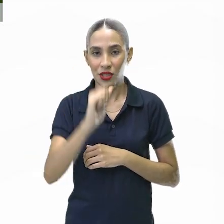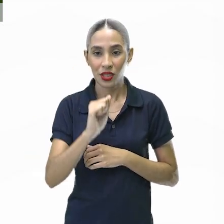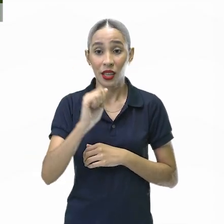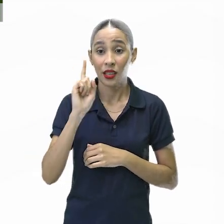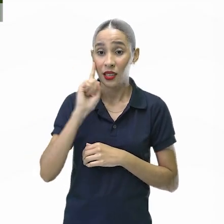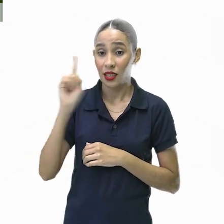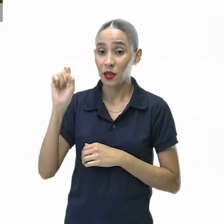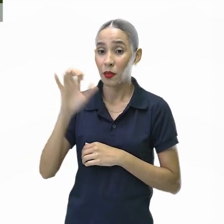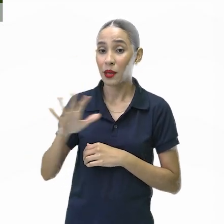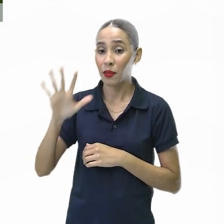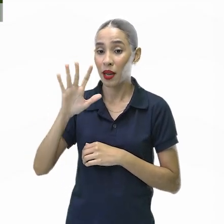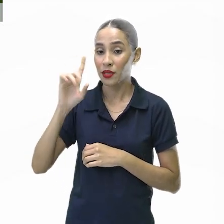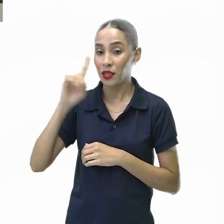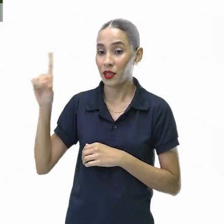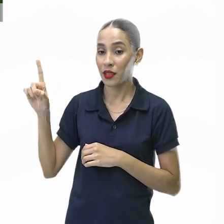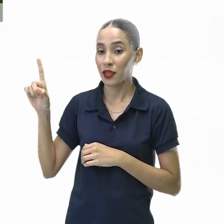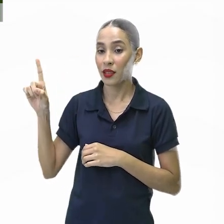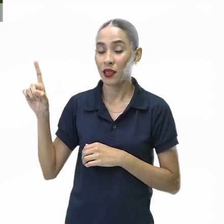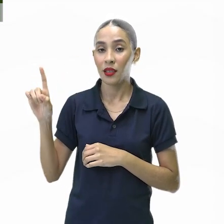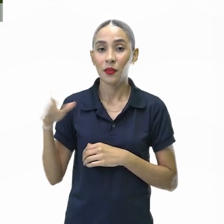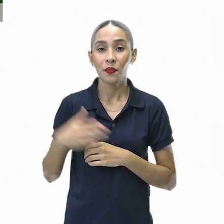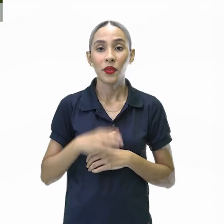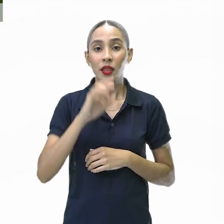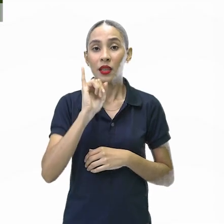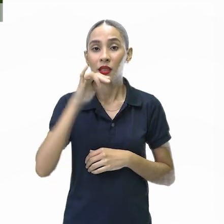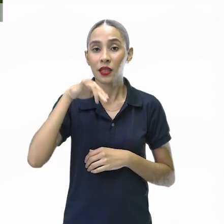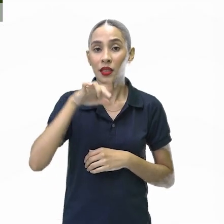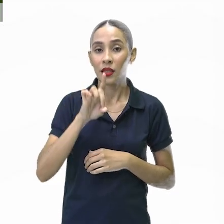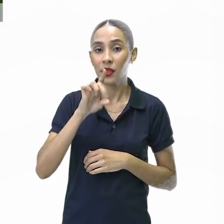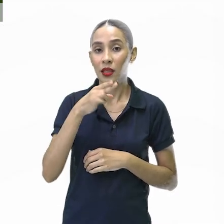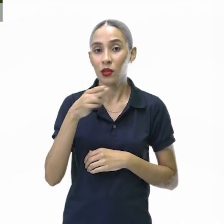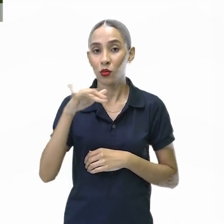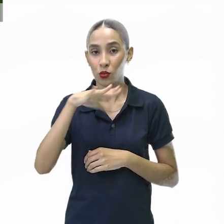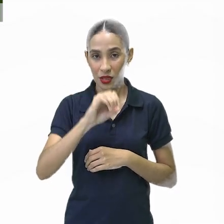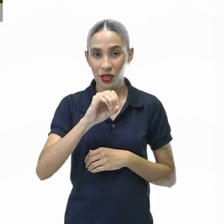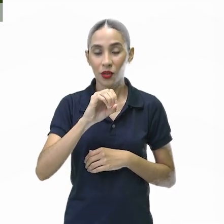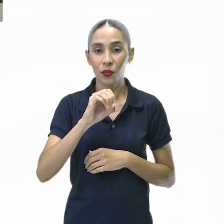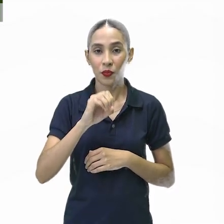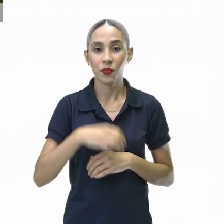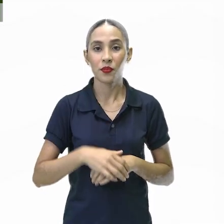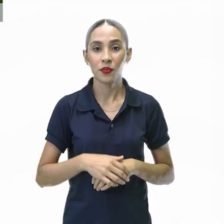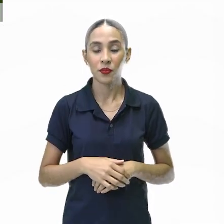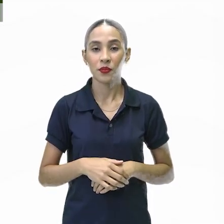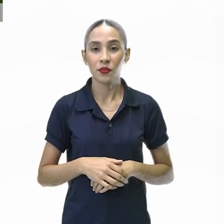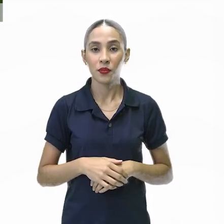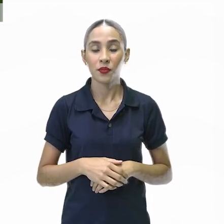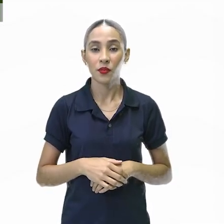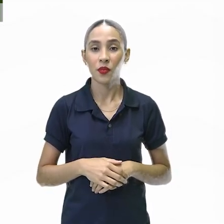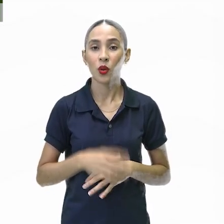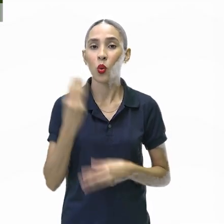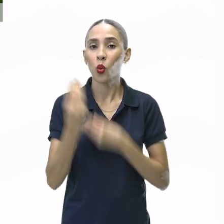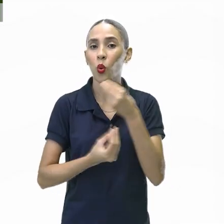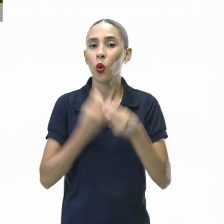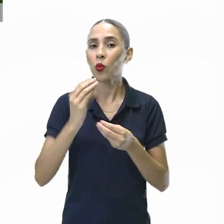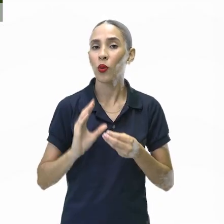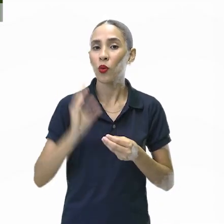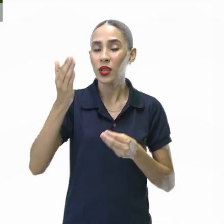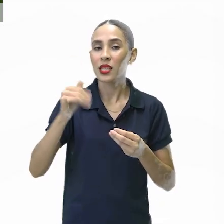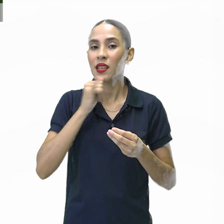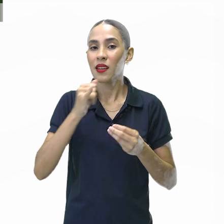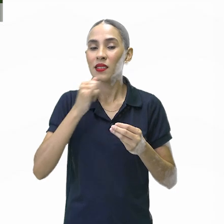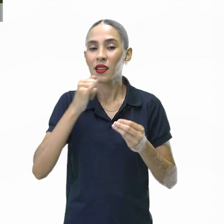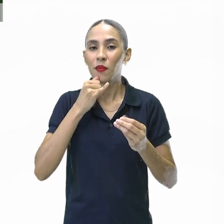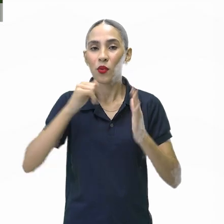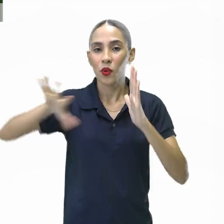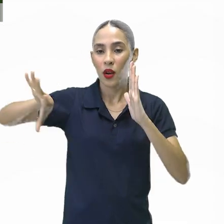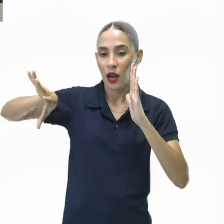aqui ao meu lado, você vai ver que a indução eletromagnética, ela funciona com um ímã, né? Quando